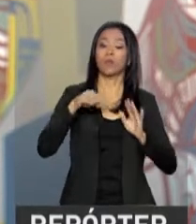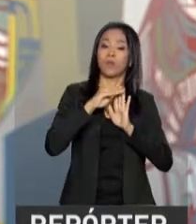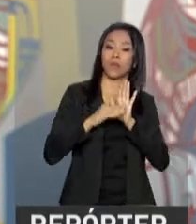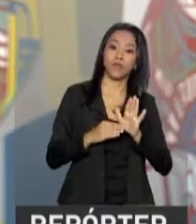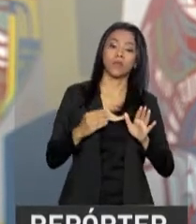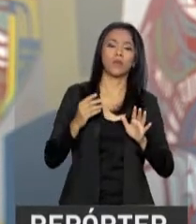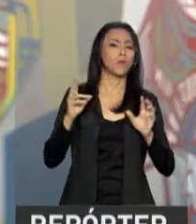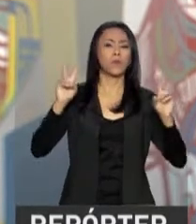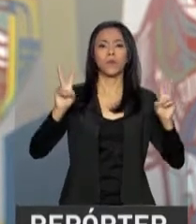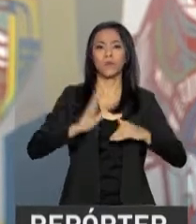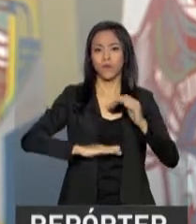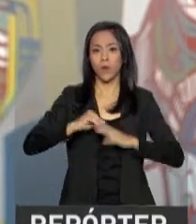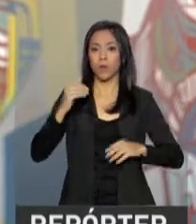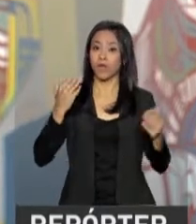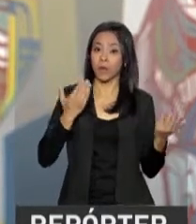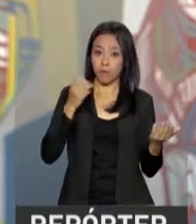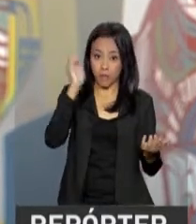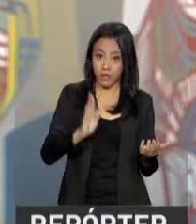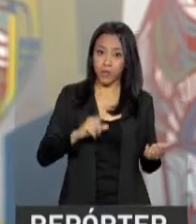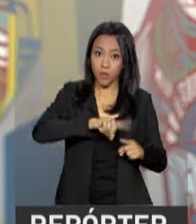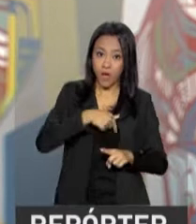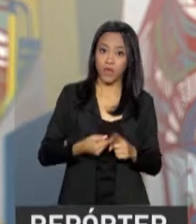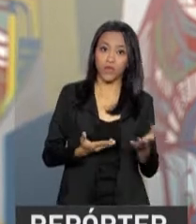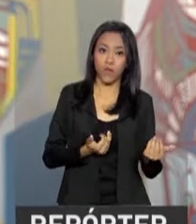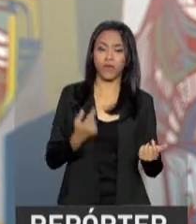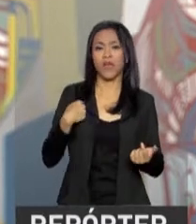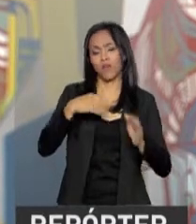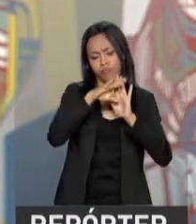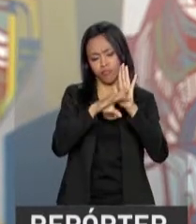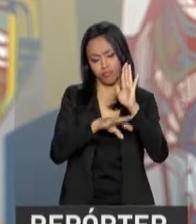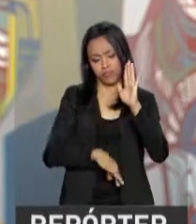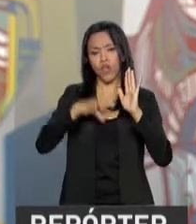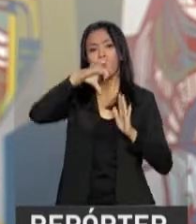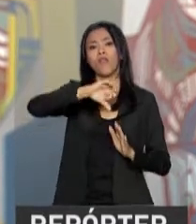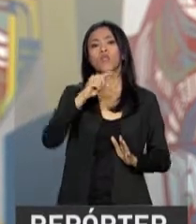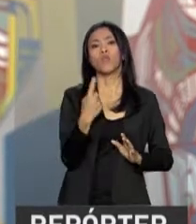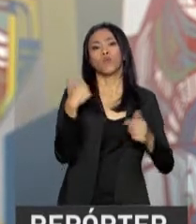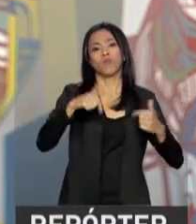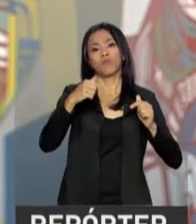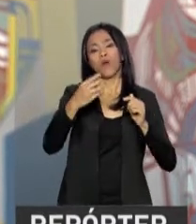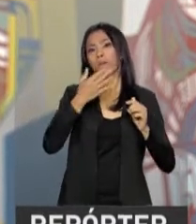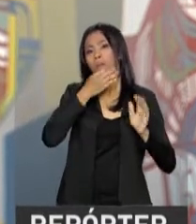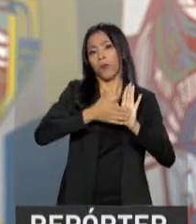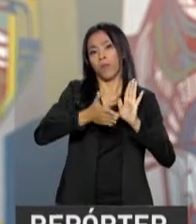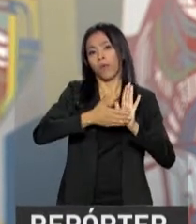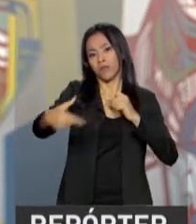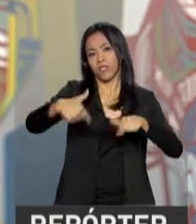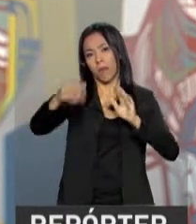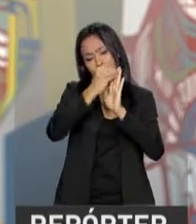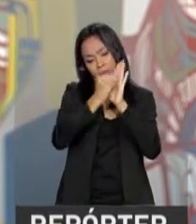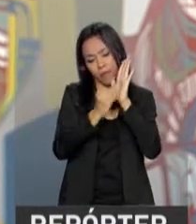2018 que é um pacote com 91 ações de três ministérios focado nos interesses e necessidades